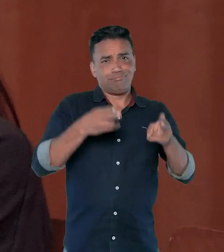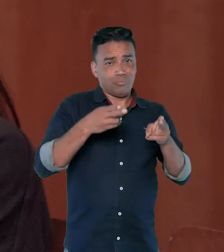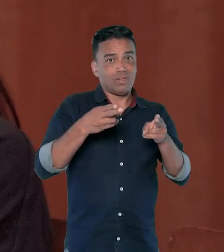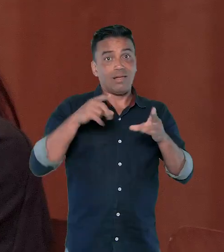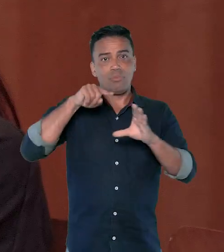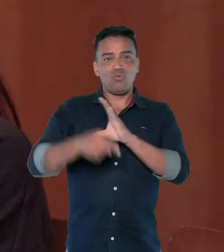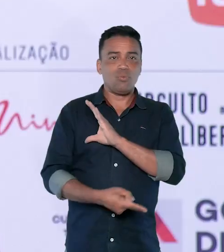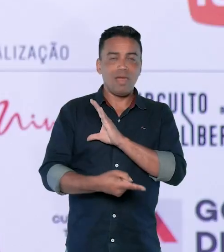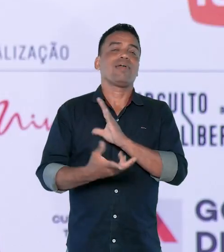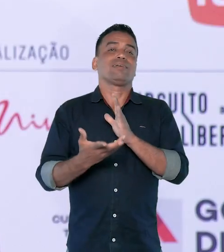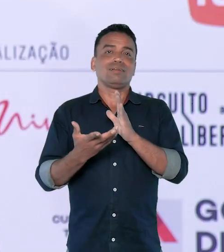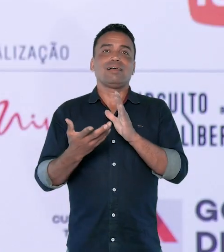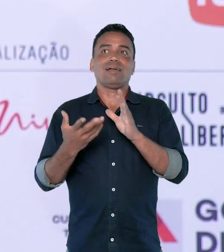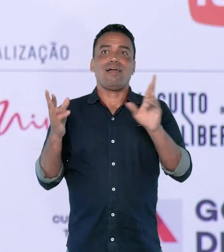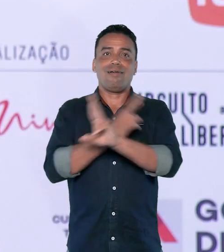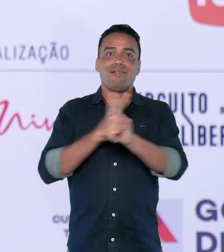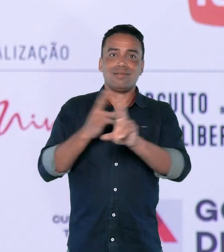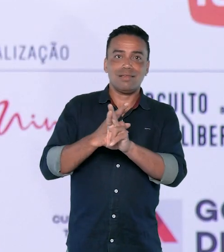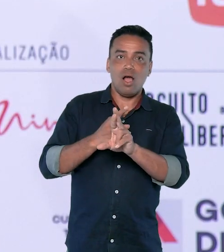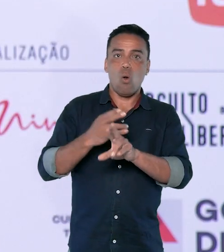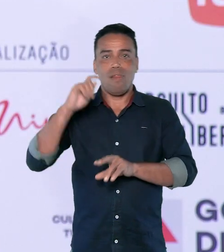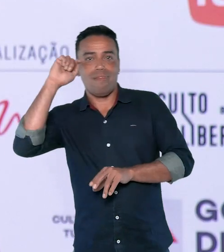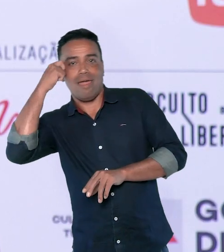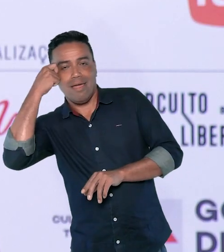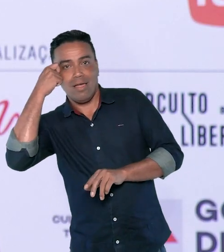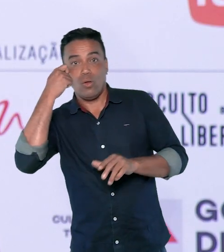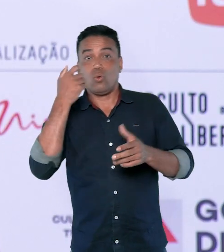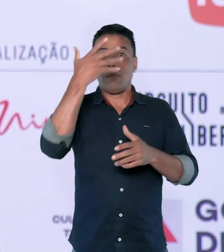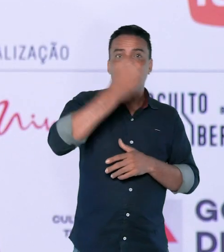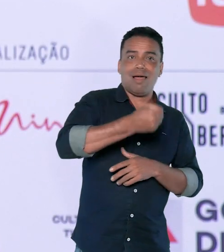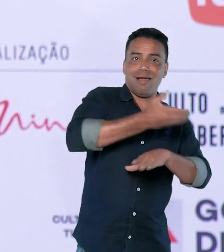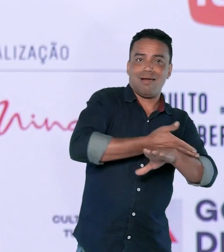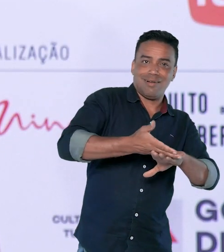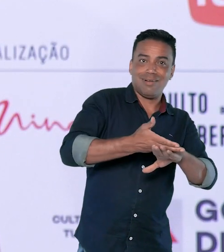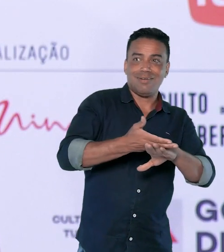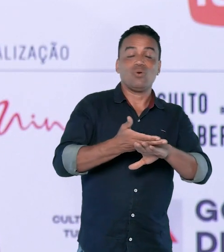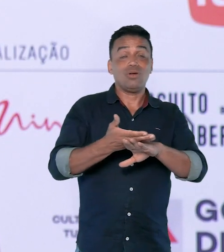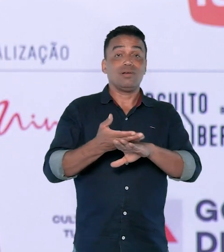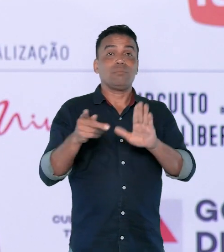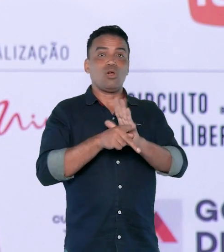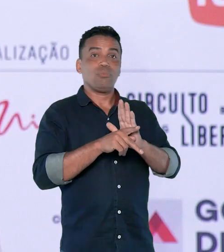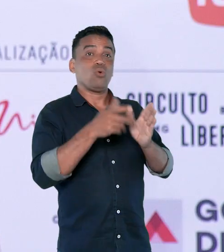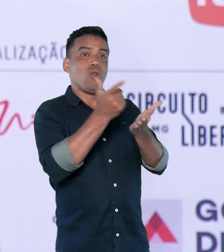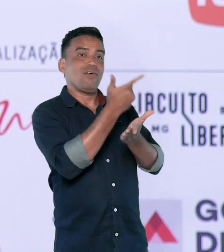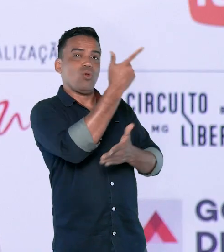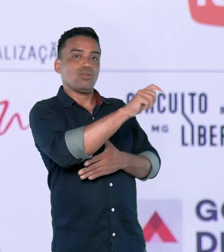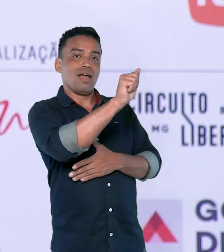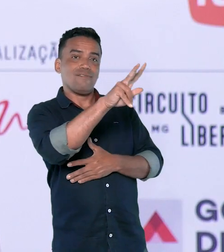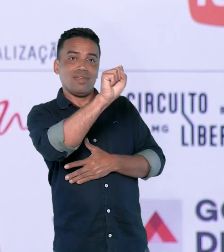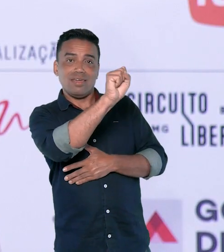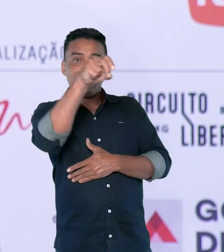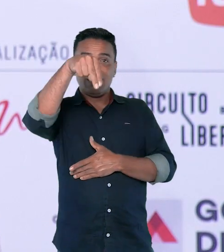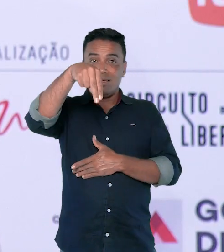relações interraciais, né, que já tem um pouco uma vez da pele, e que eu aprofundo de onde eles